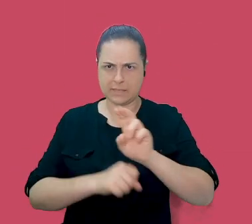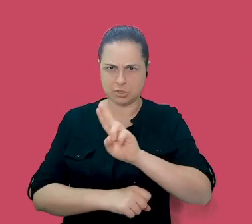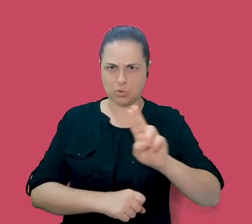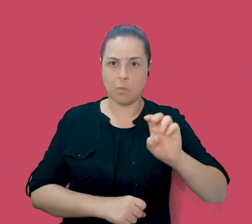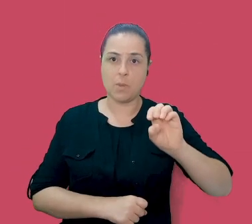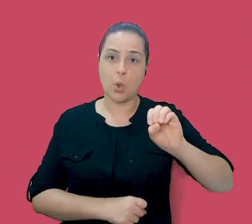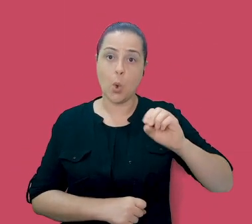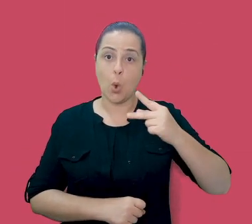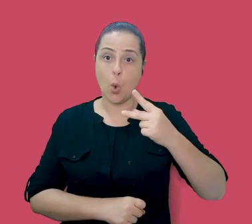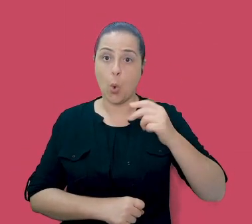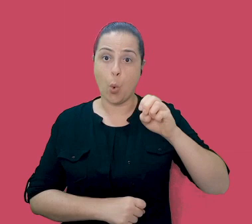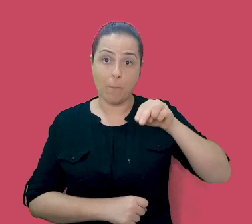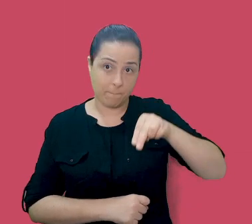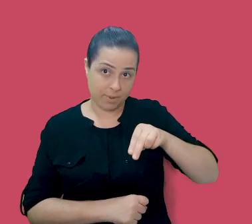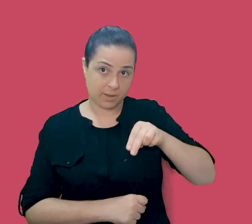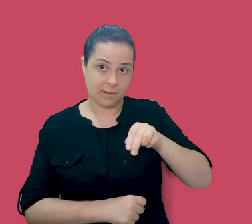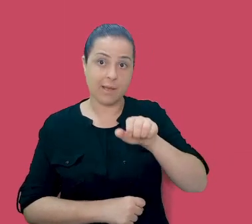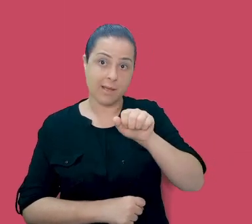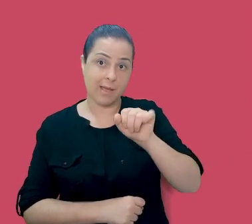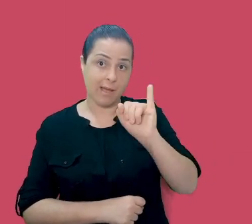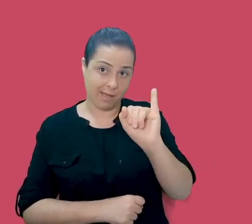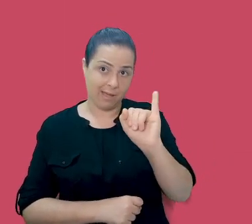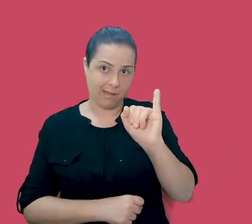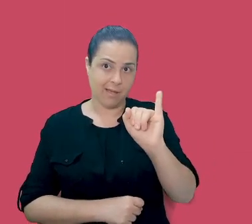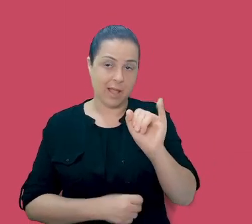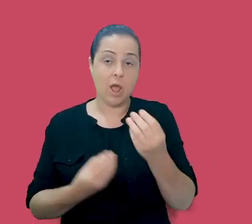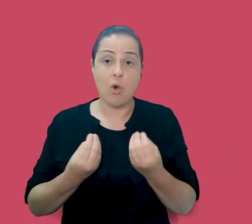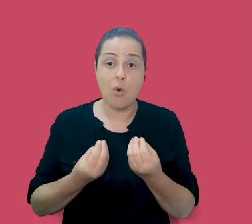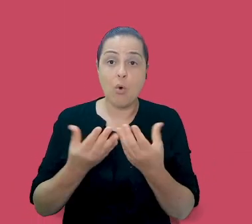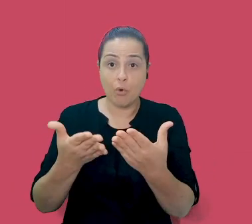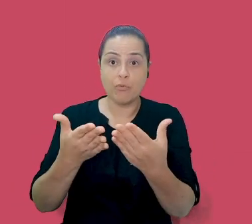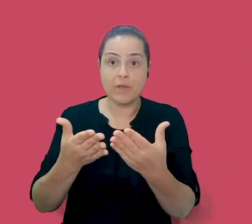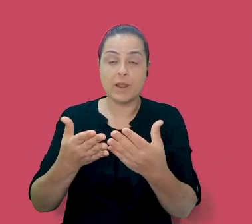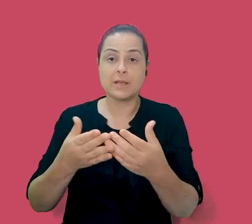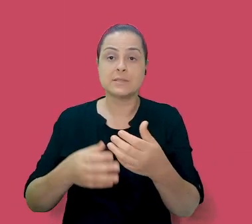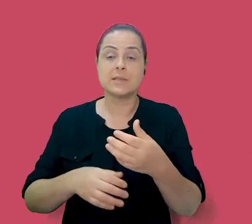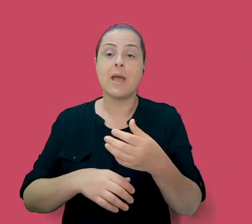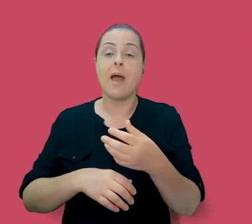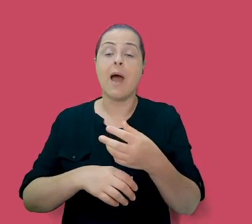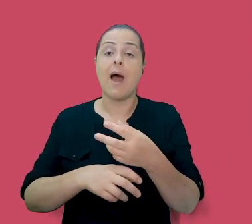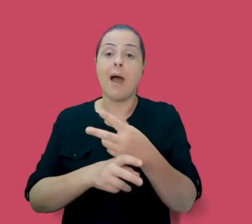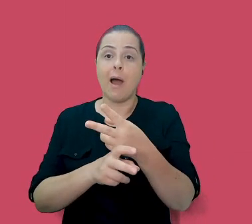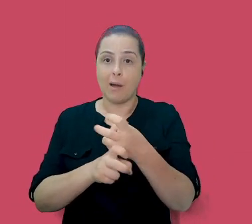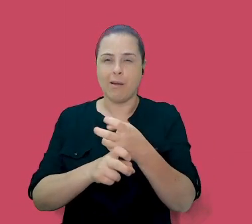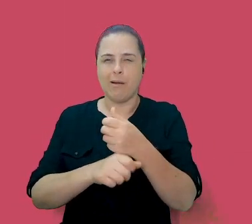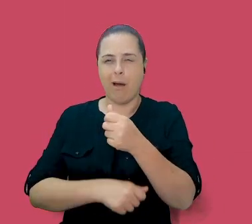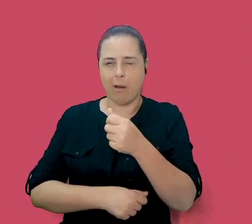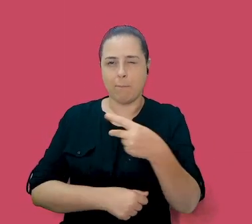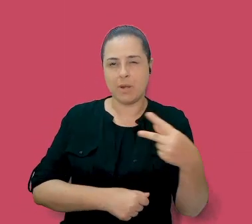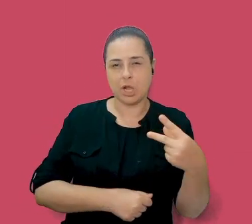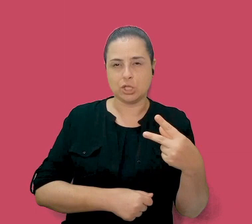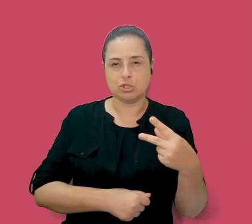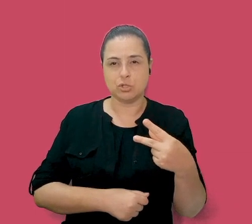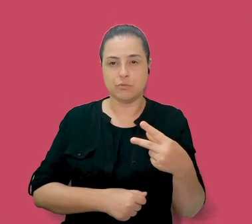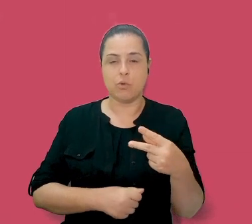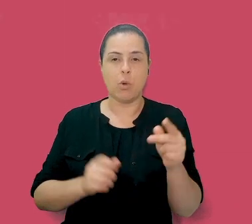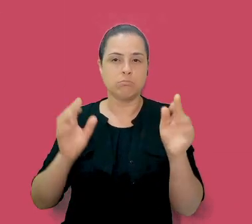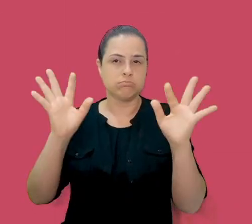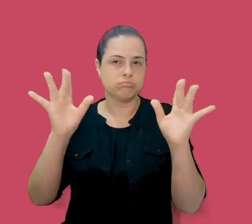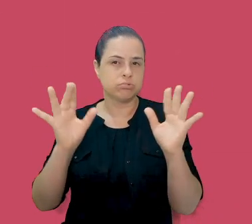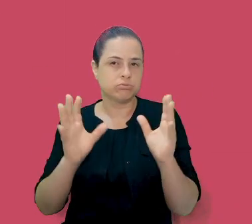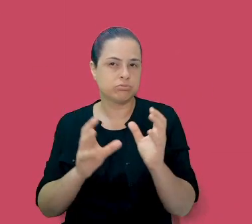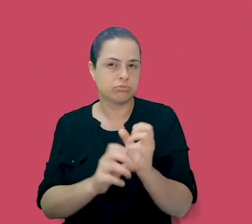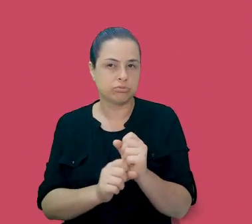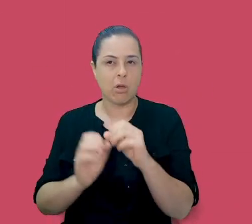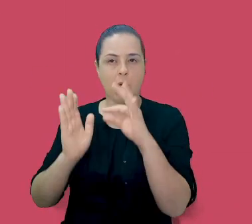vendendo, está disponibilizando um aplicativo que detecta os próprios algoritmos deles, detecta o